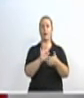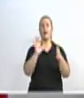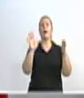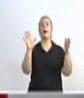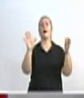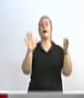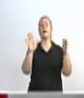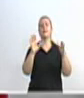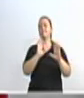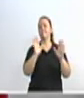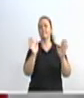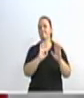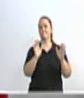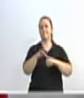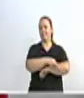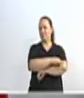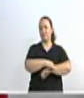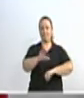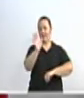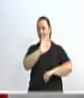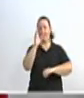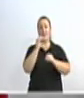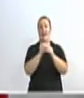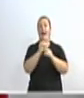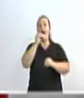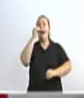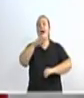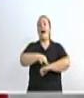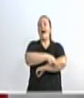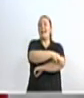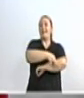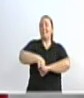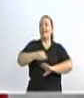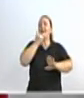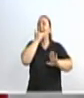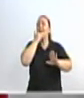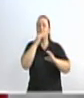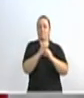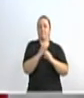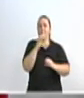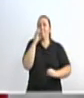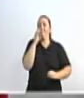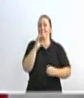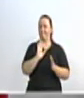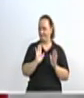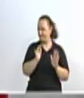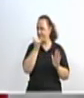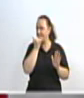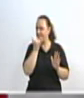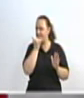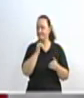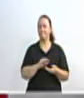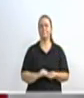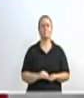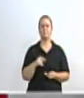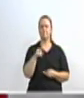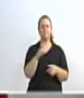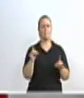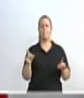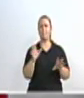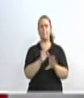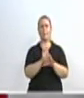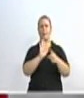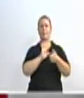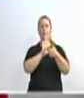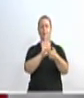Arquiteto, não, tá doido, tá bom, desculpa. Arquiteto Roger, desculpa, perdão. Que foi muito prático, né, no que